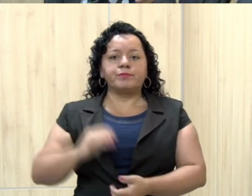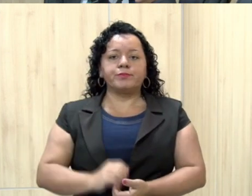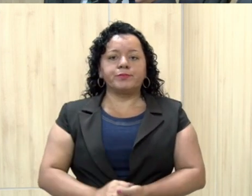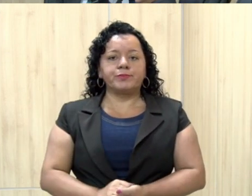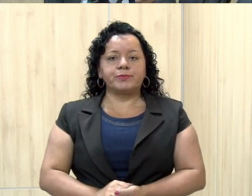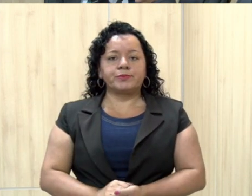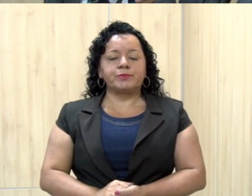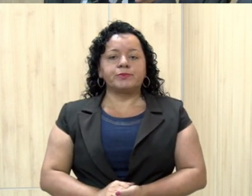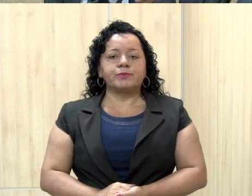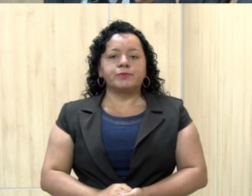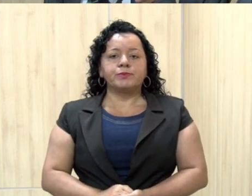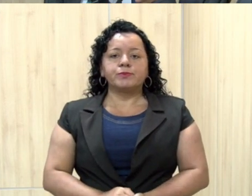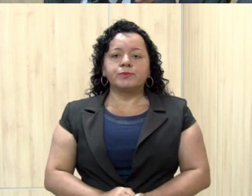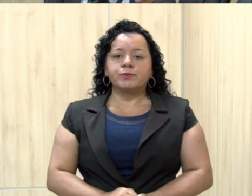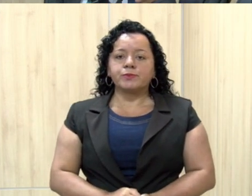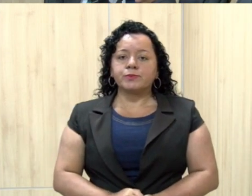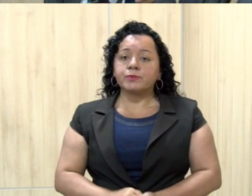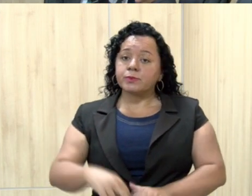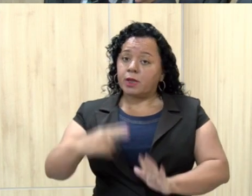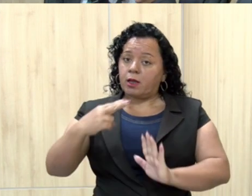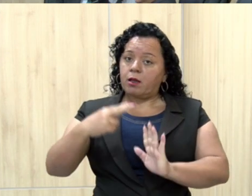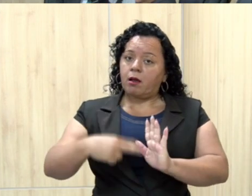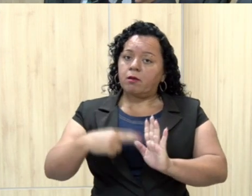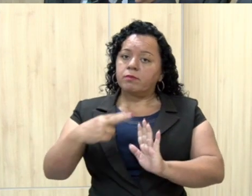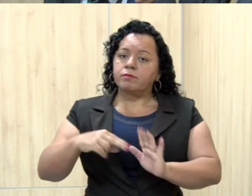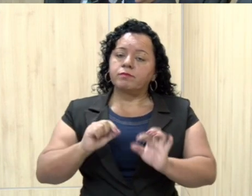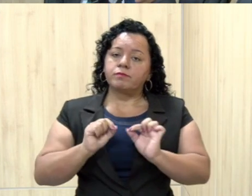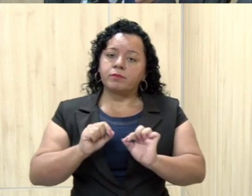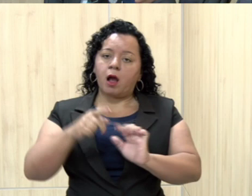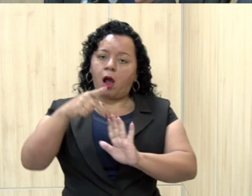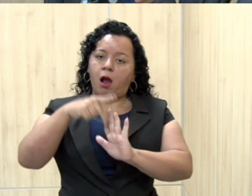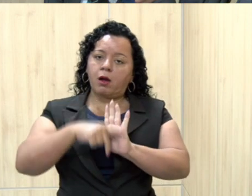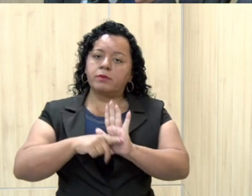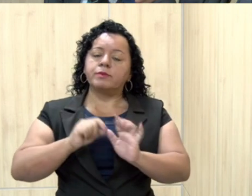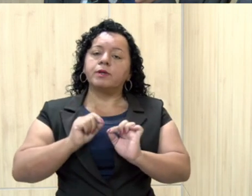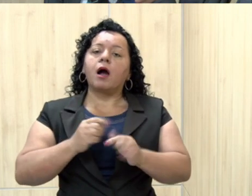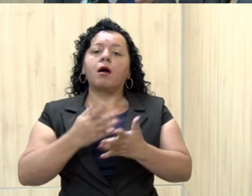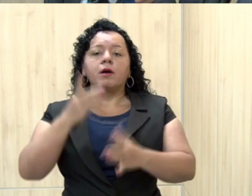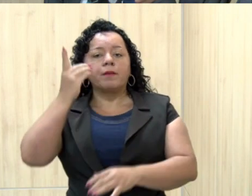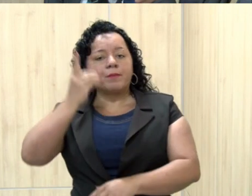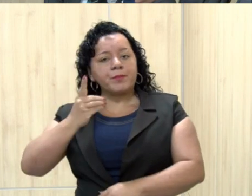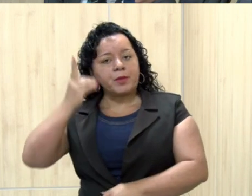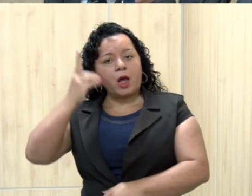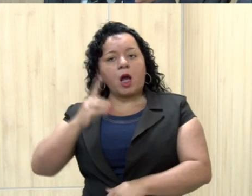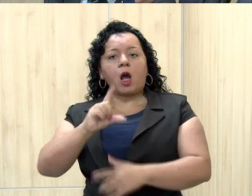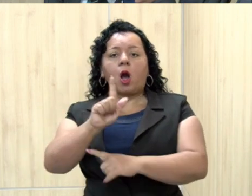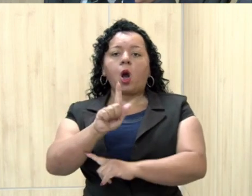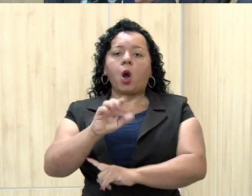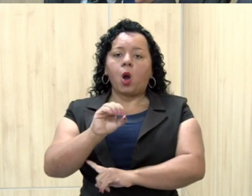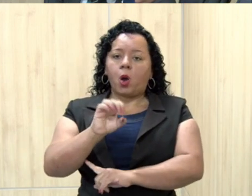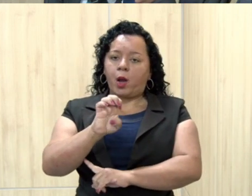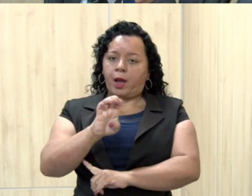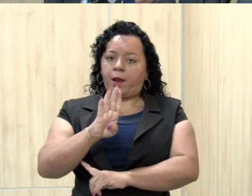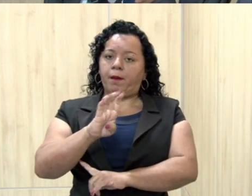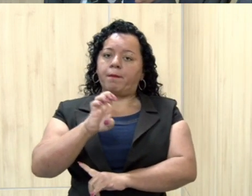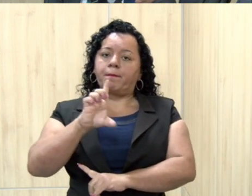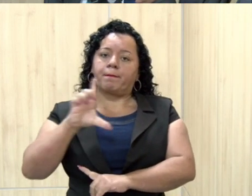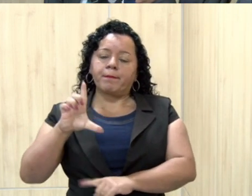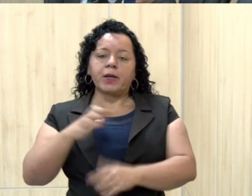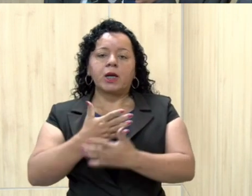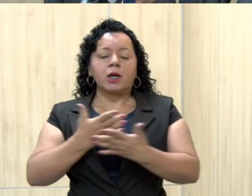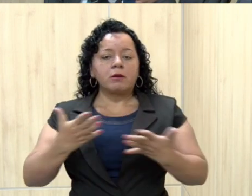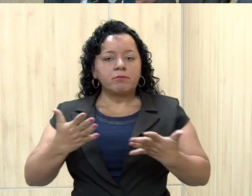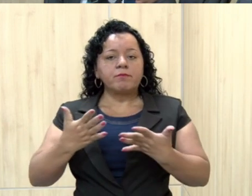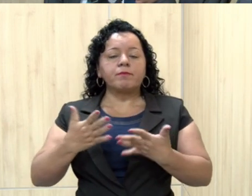então a fazer na leitura do parecer do deputado Luizinho guybel parecia favorável